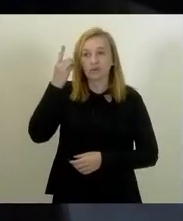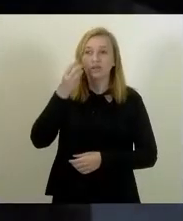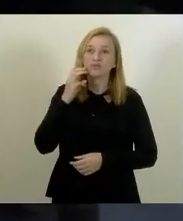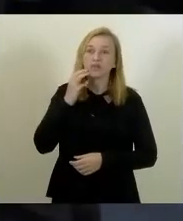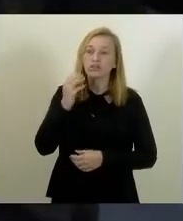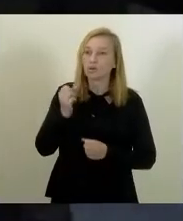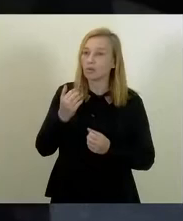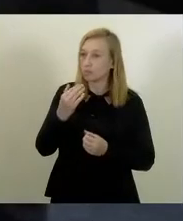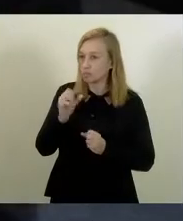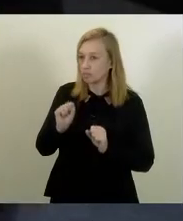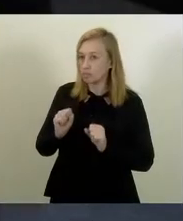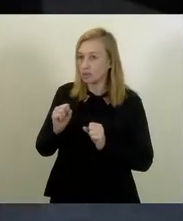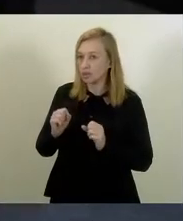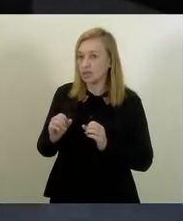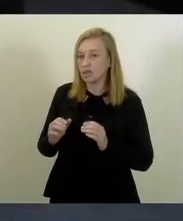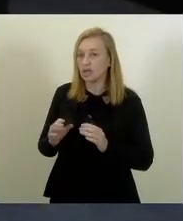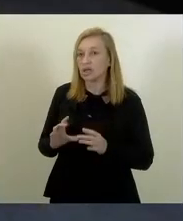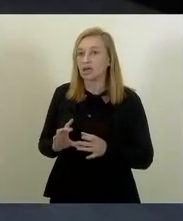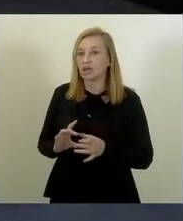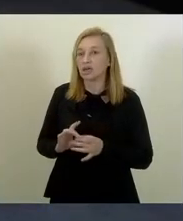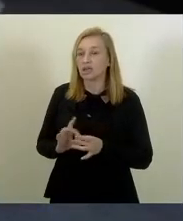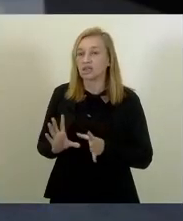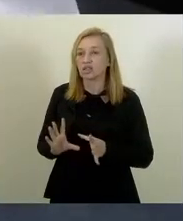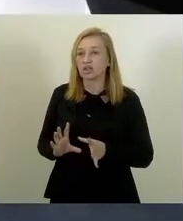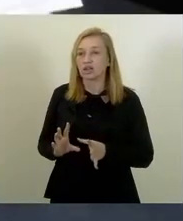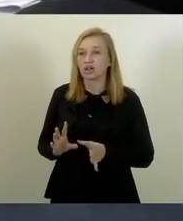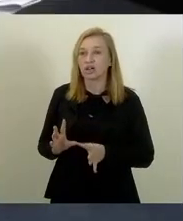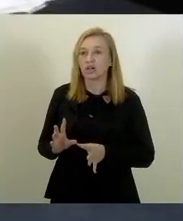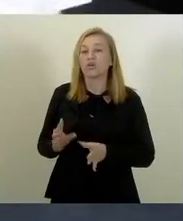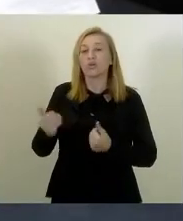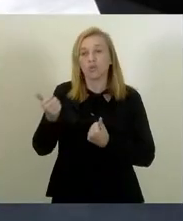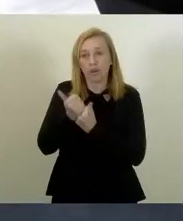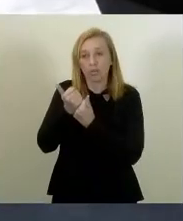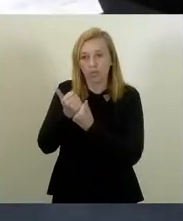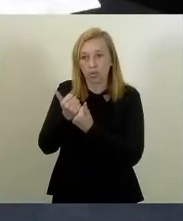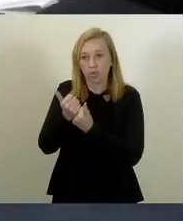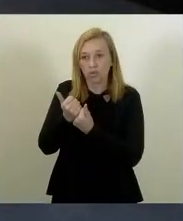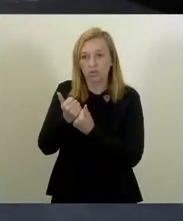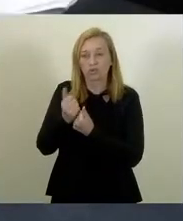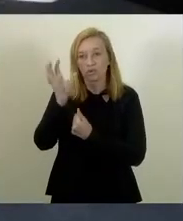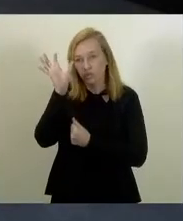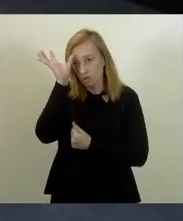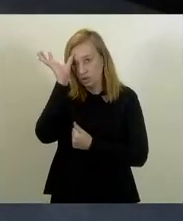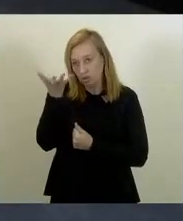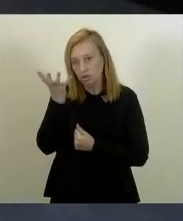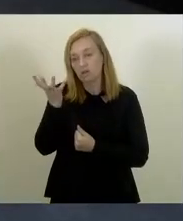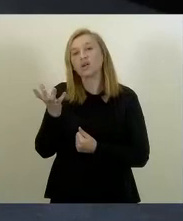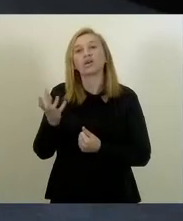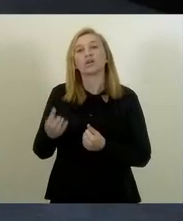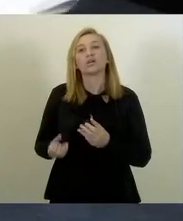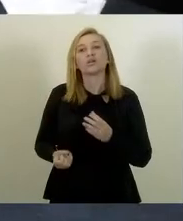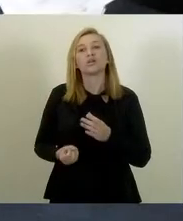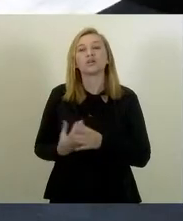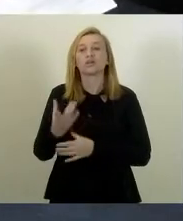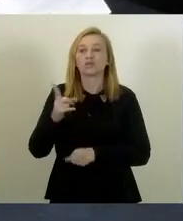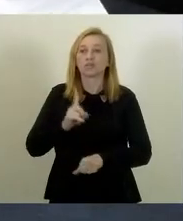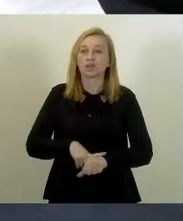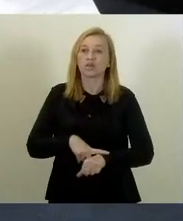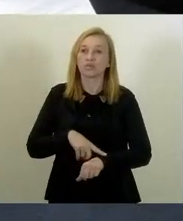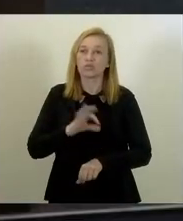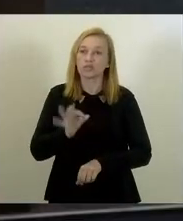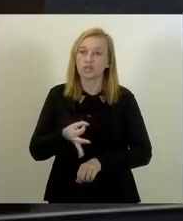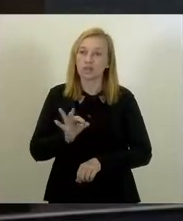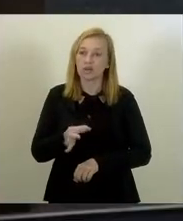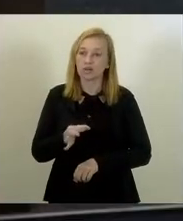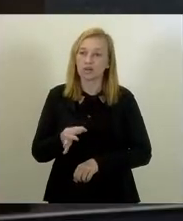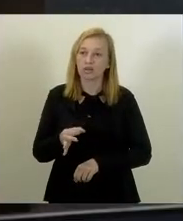puder permitir, contando aqui com o apoio, com a solução construída no espaço de tempo razoável,